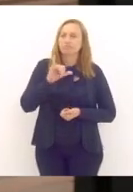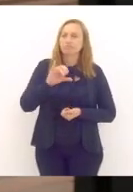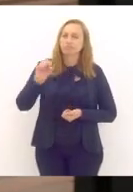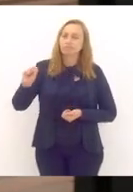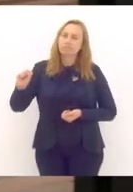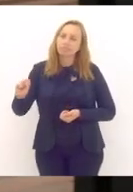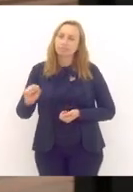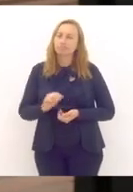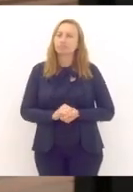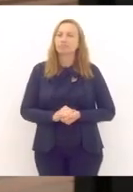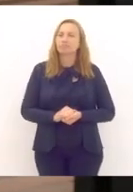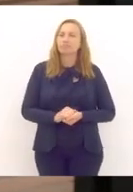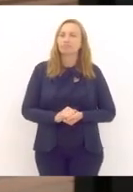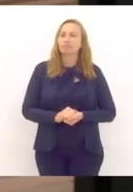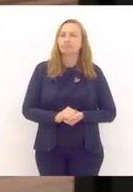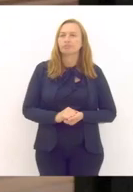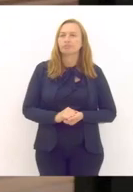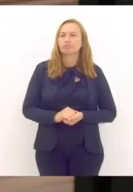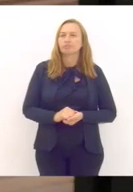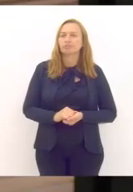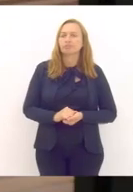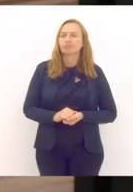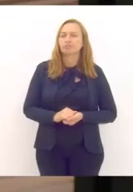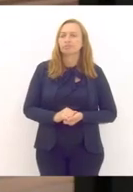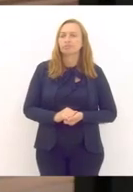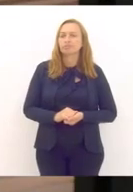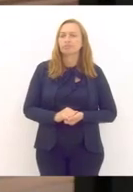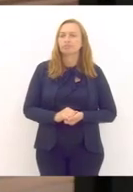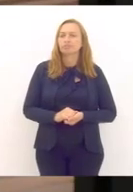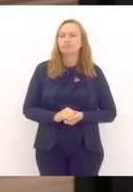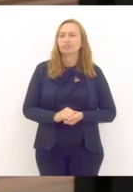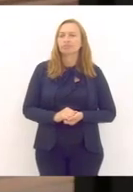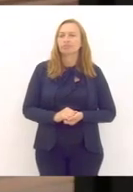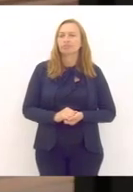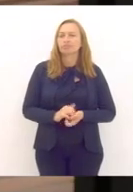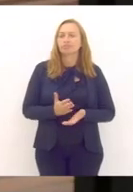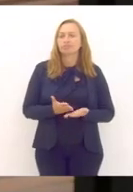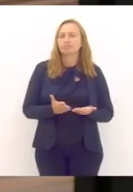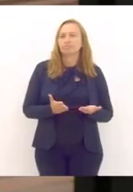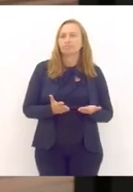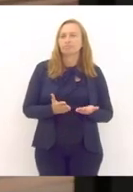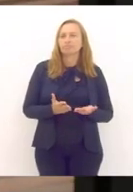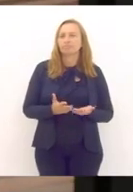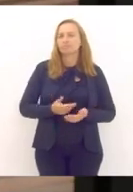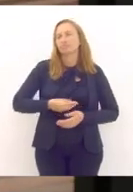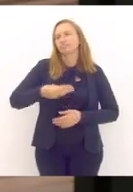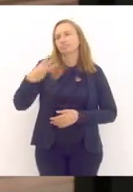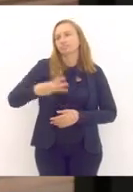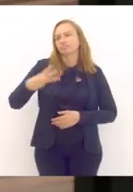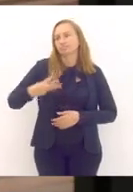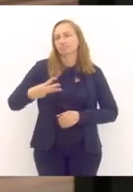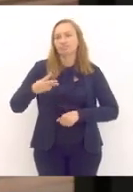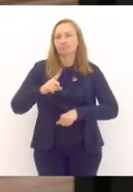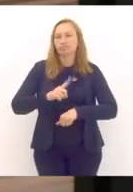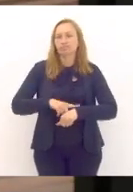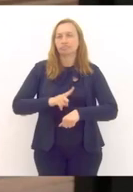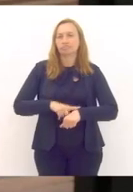Vossa Excelência, ele teve um decréscimo, principalmente em relação ao terceiro quadrimestre